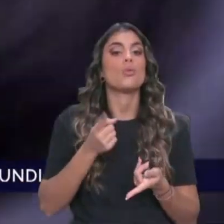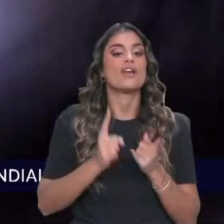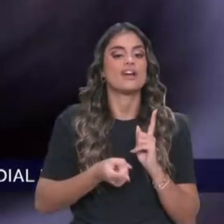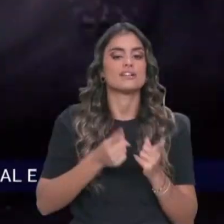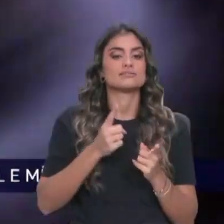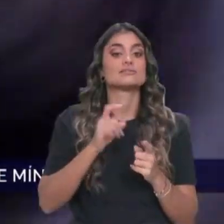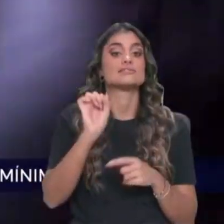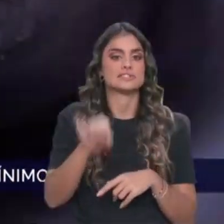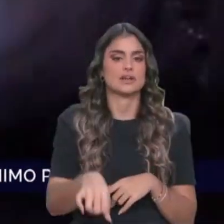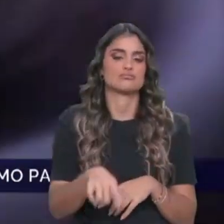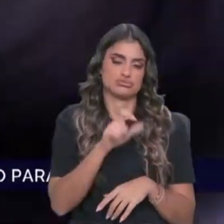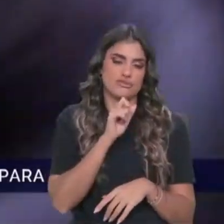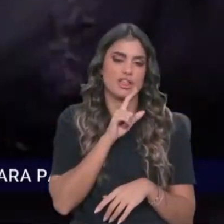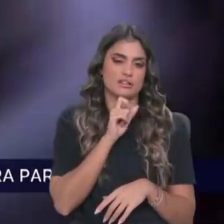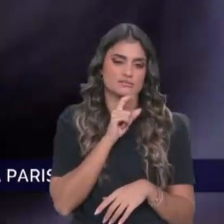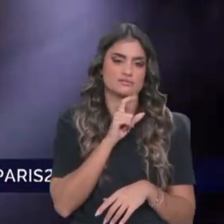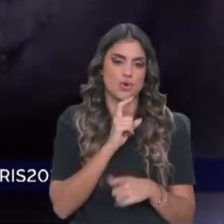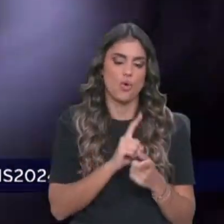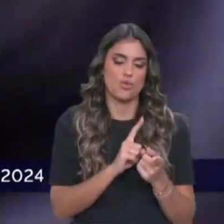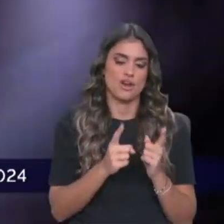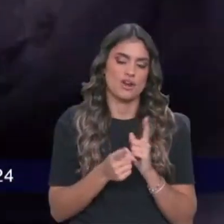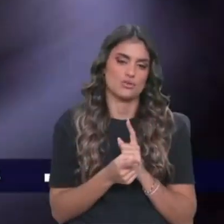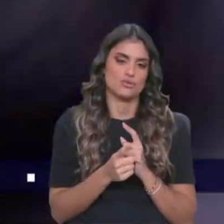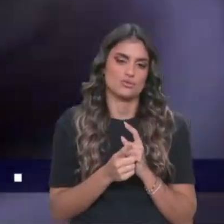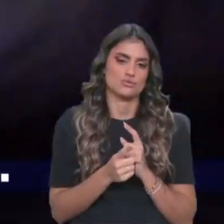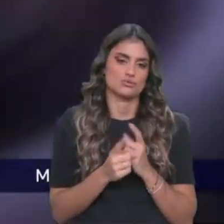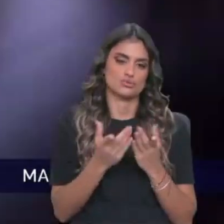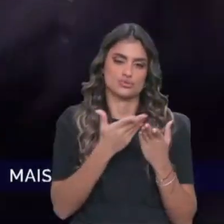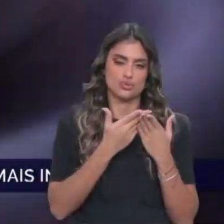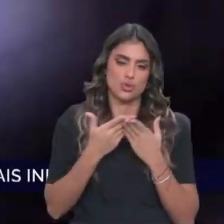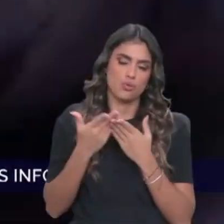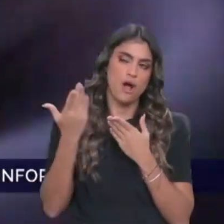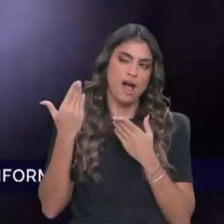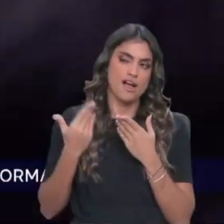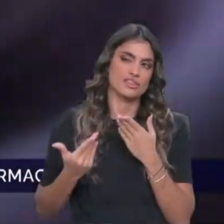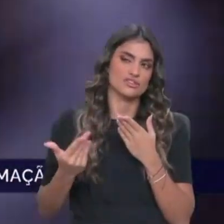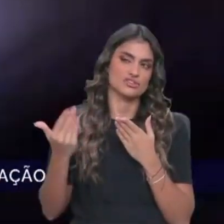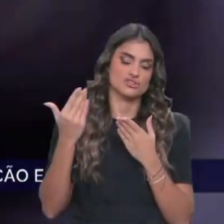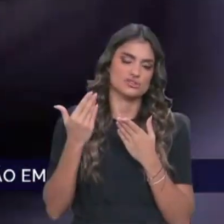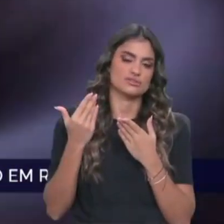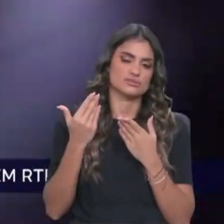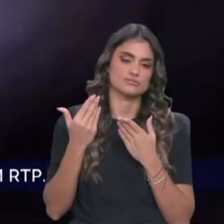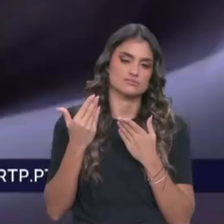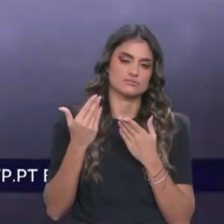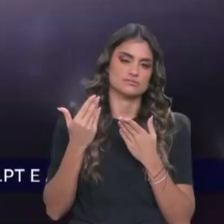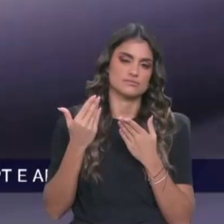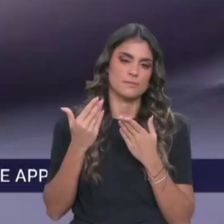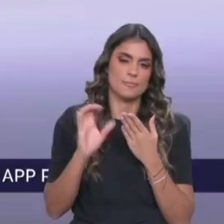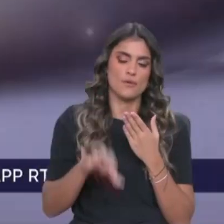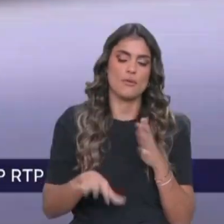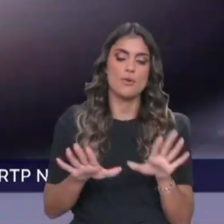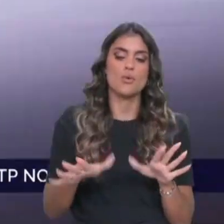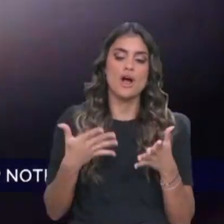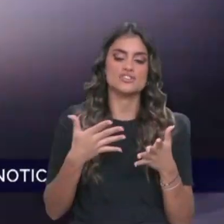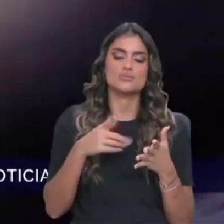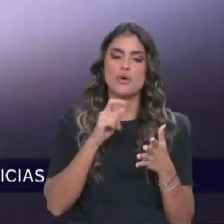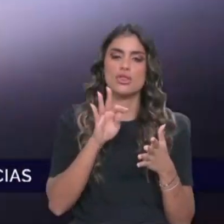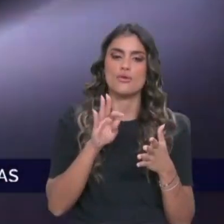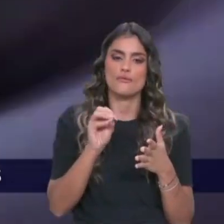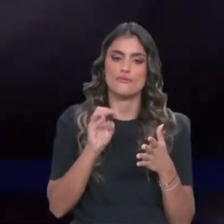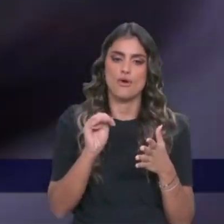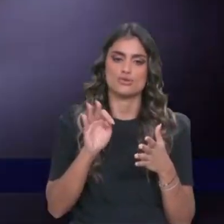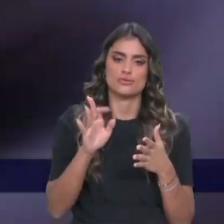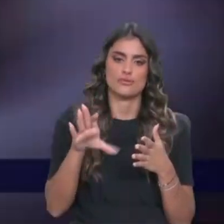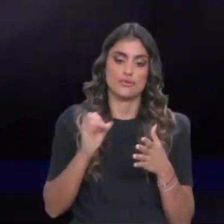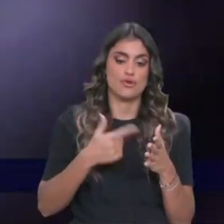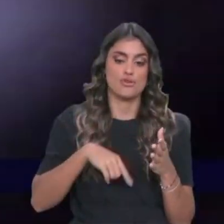é possível. Portanto, ao contrário do estudo anterior, que pergunta-nos que mais formas há para ter fósforo, nós não sabemos,